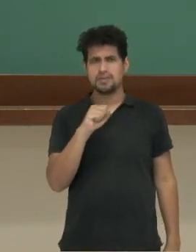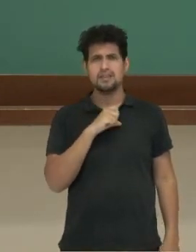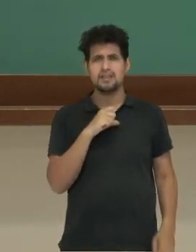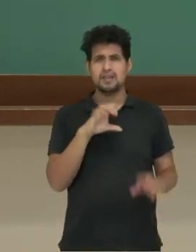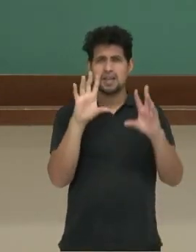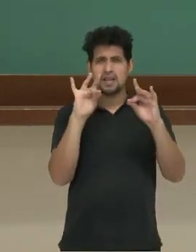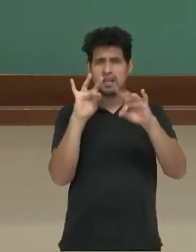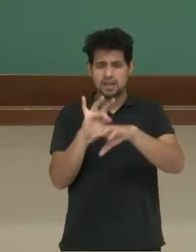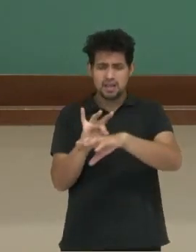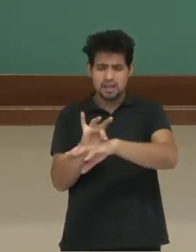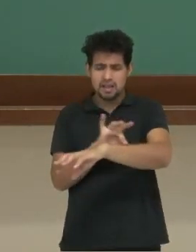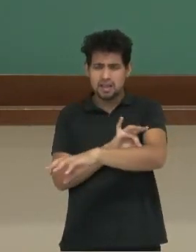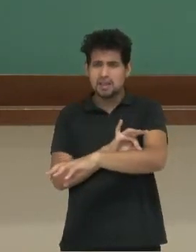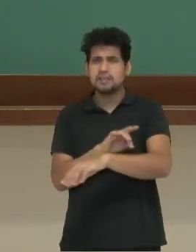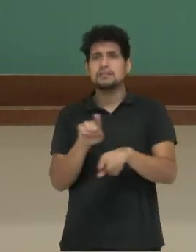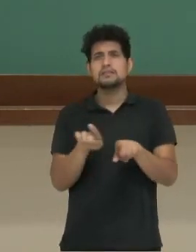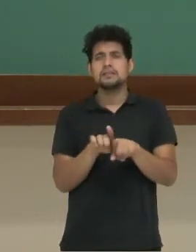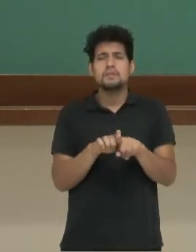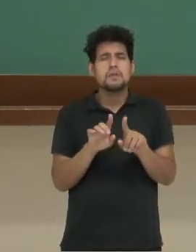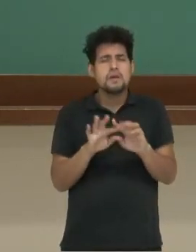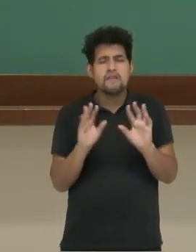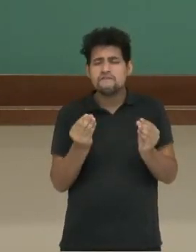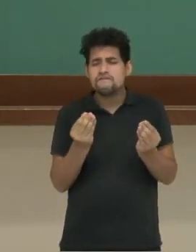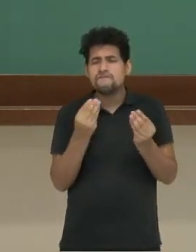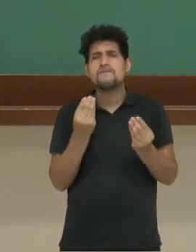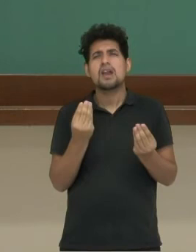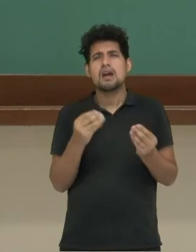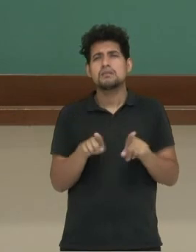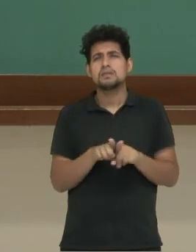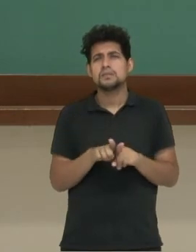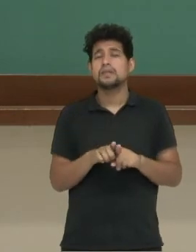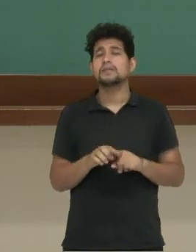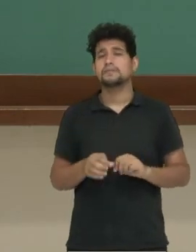fina, vascularizada, muito sensível, né?